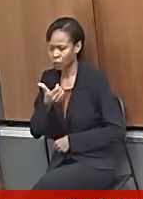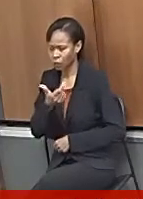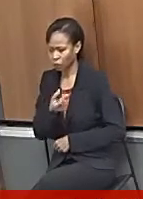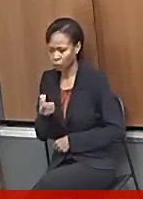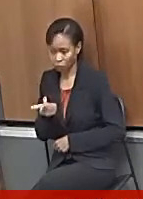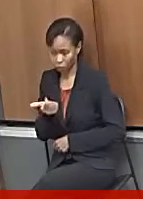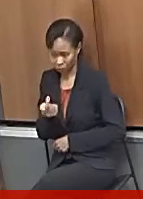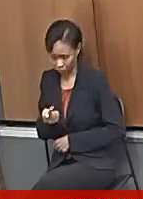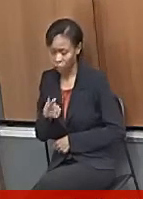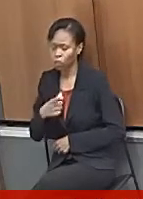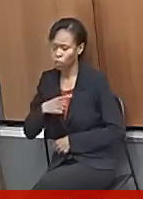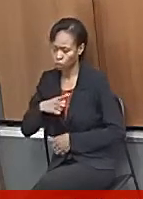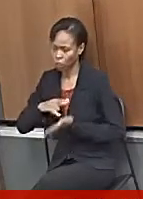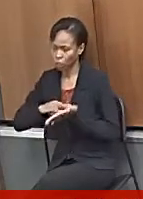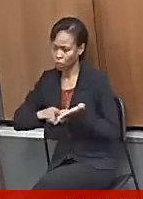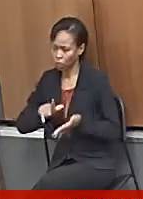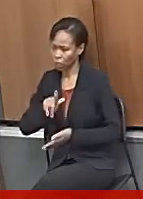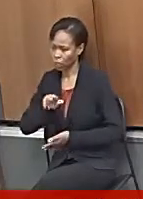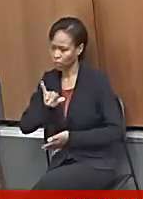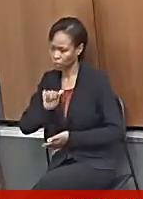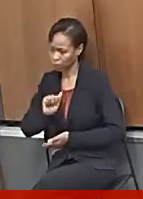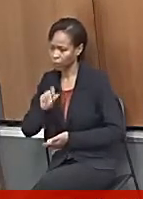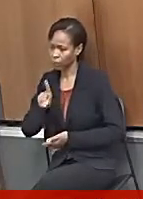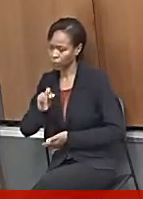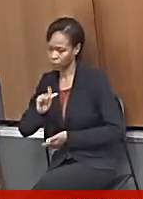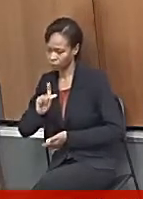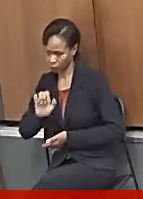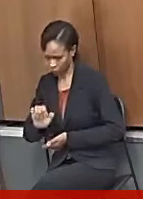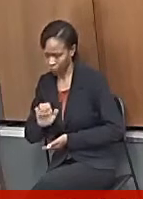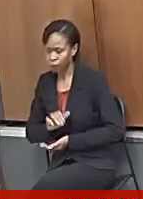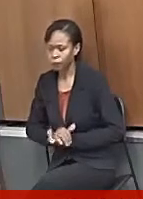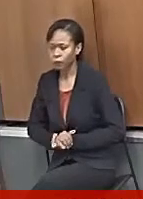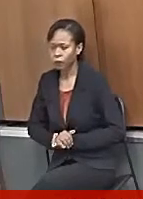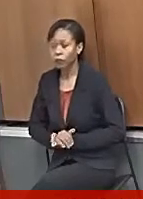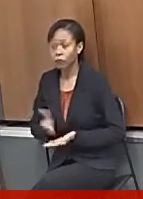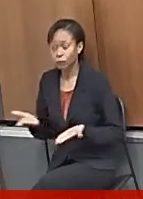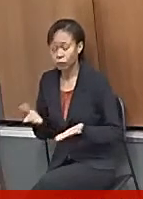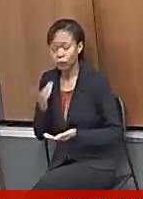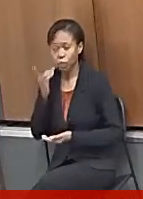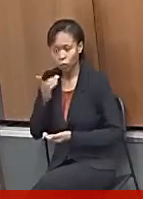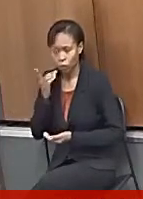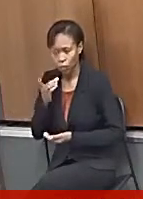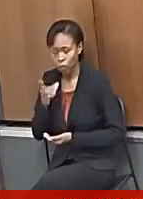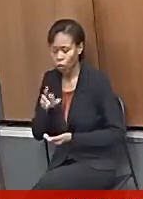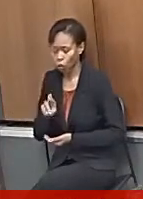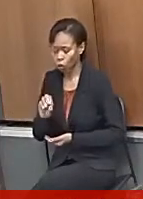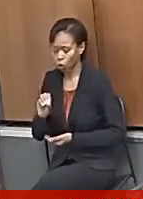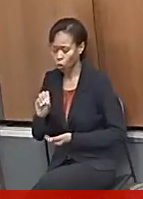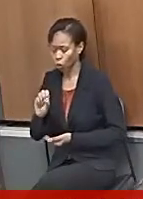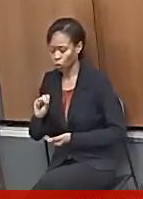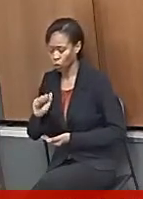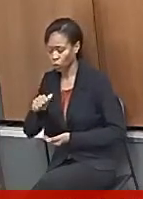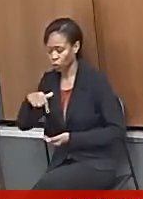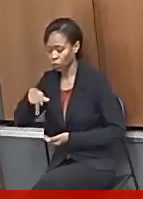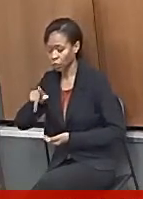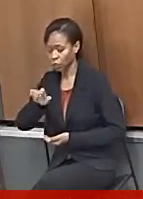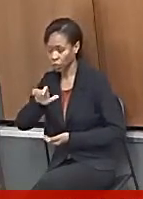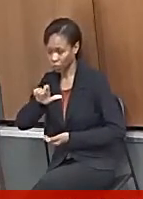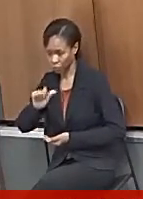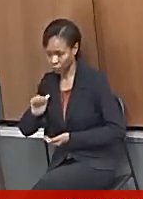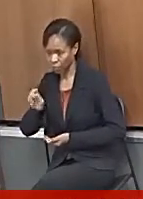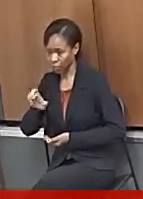questão da guia da está conosco a deputada rosângela reis sempre muito combativo e atuante nessa área está conosco vêm nos prestigiar